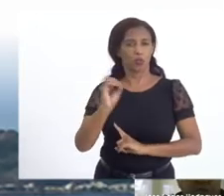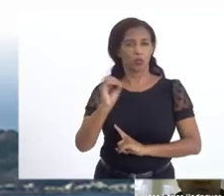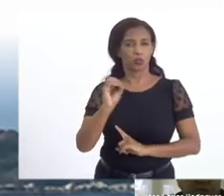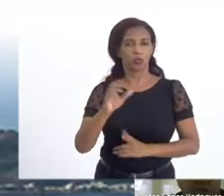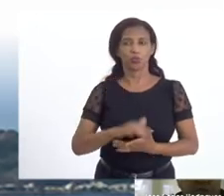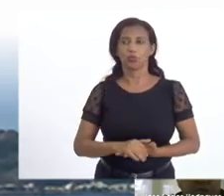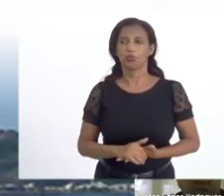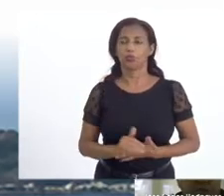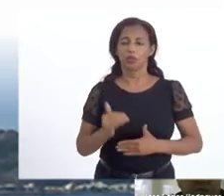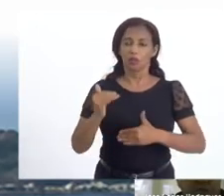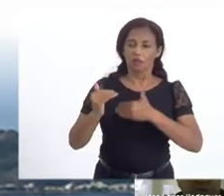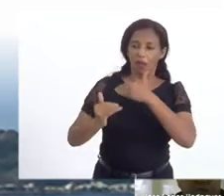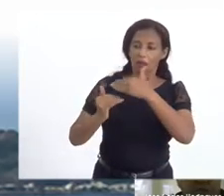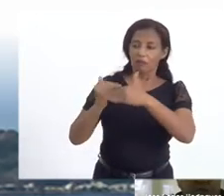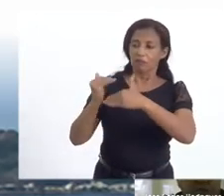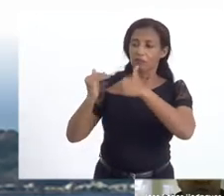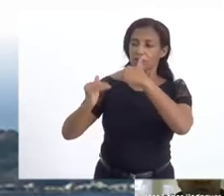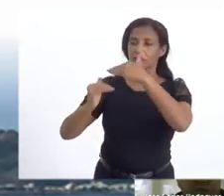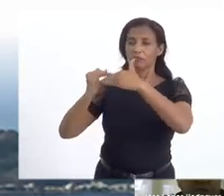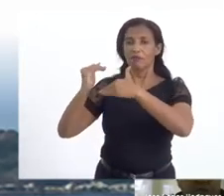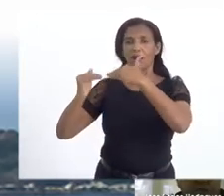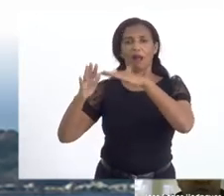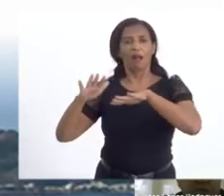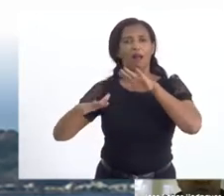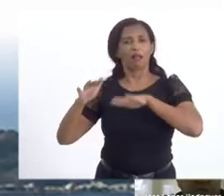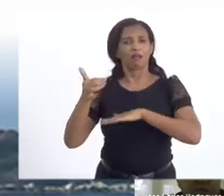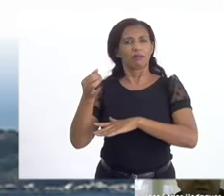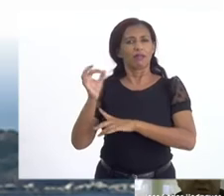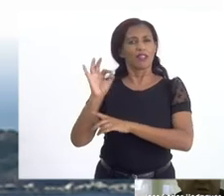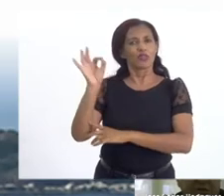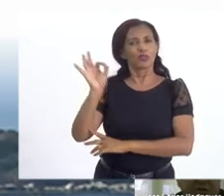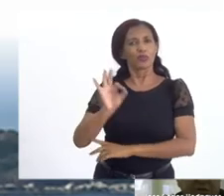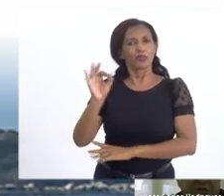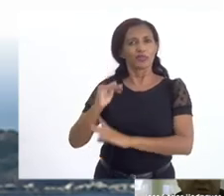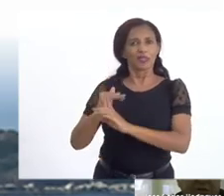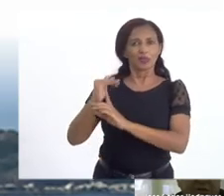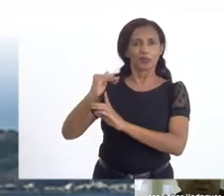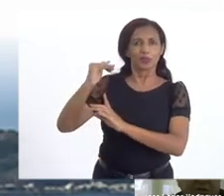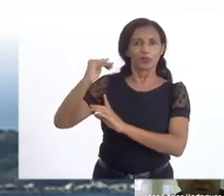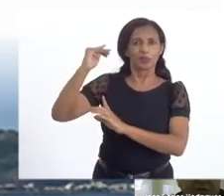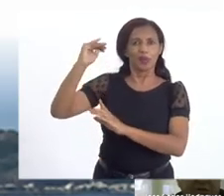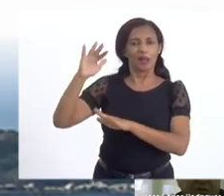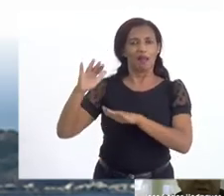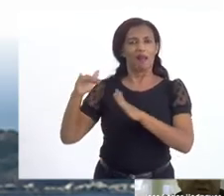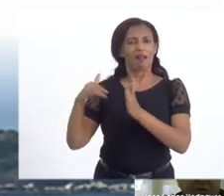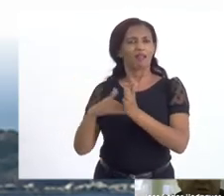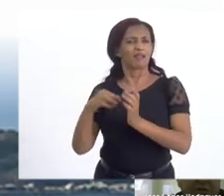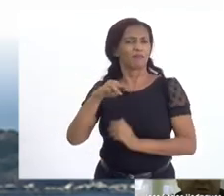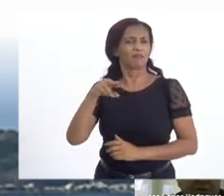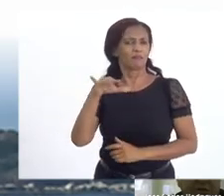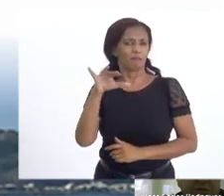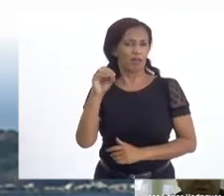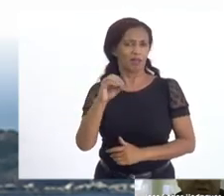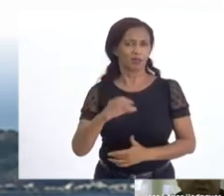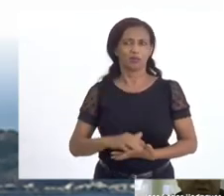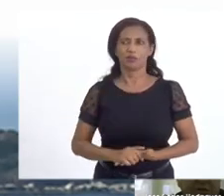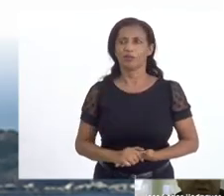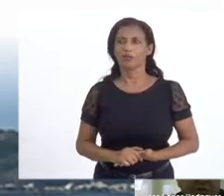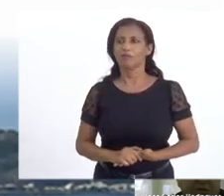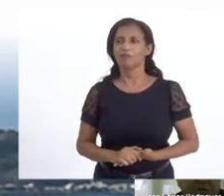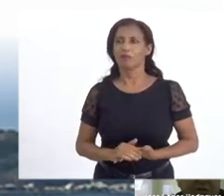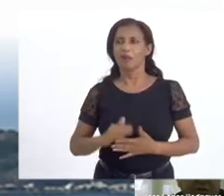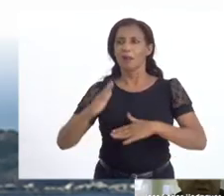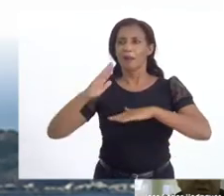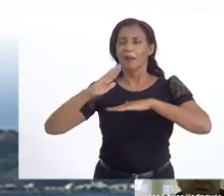subindo gradativamente até mais ou menos 10% do movimento até março, batendo ali